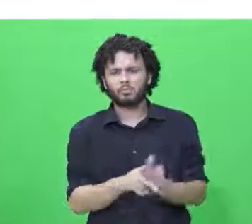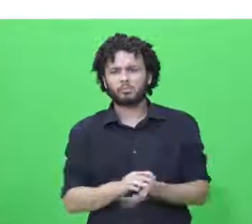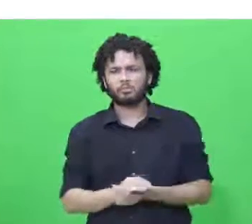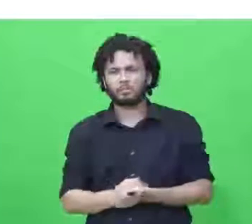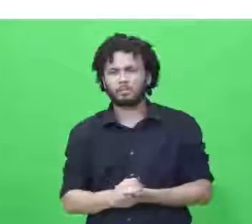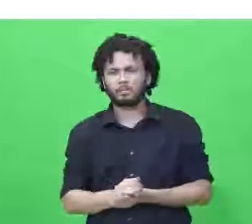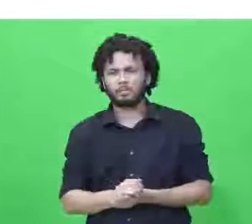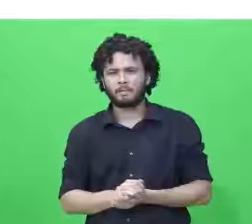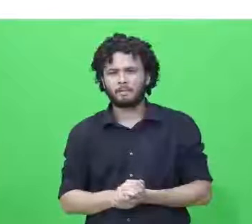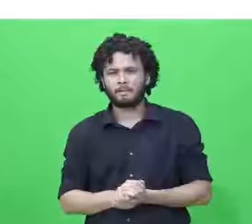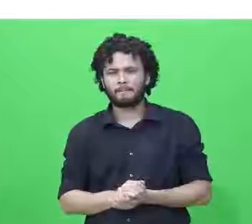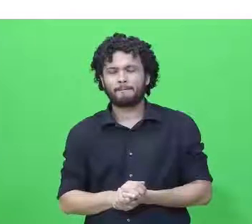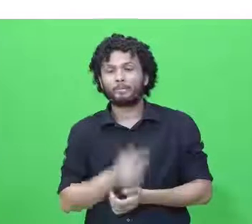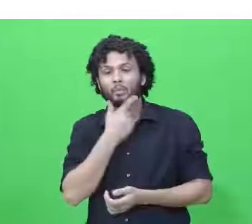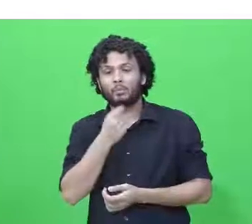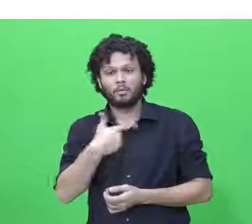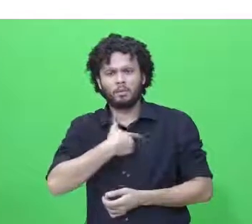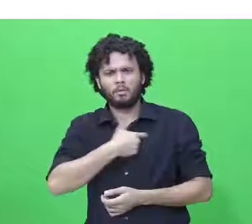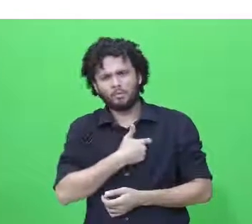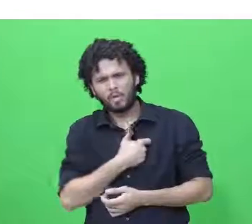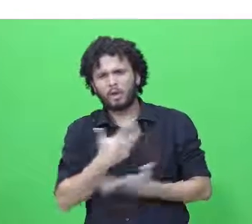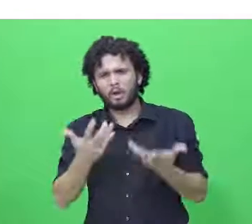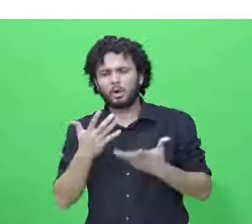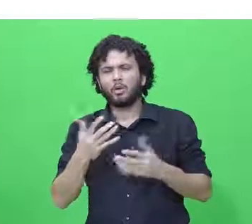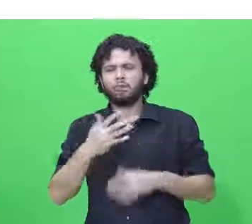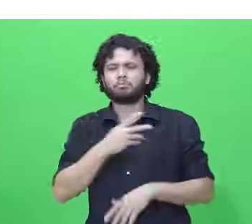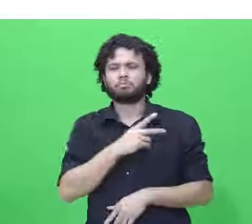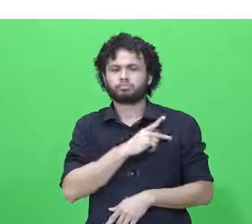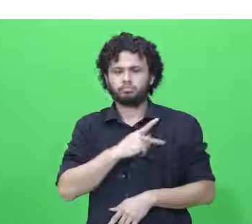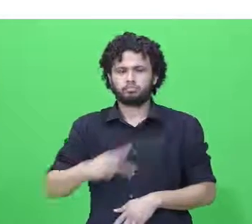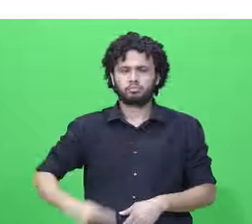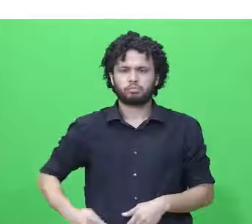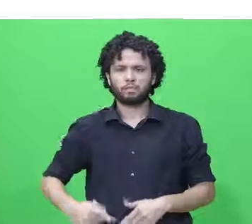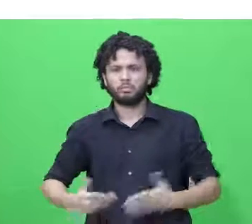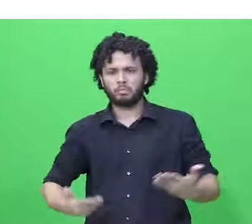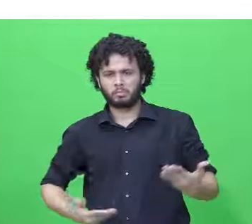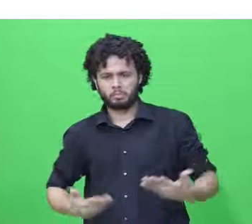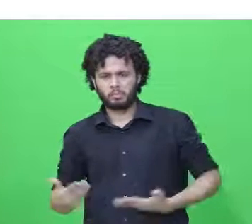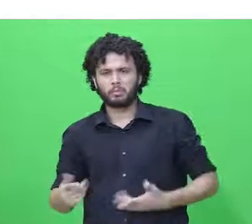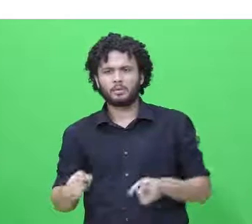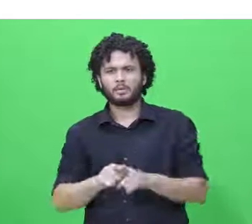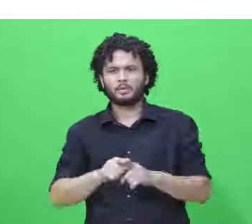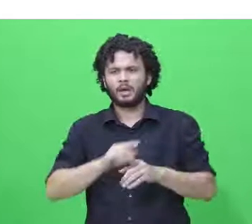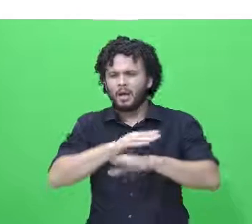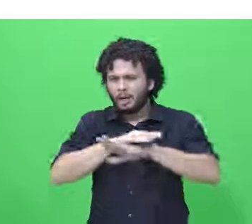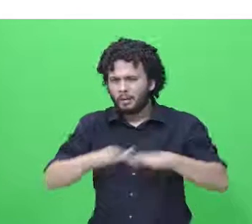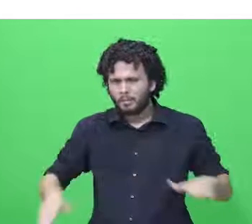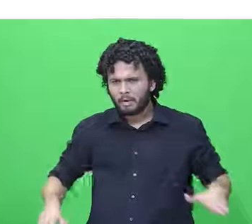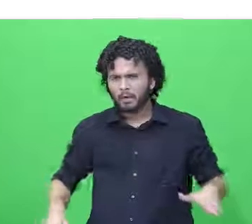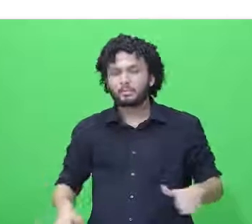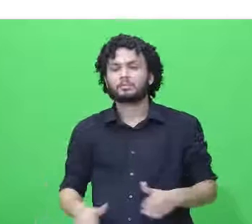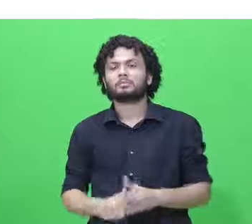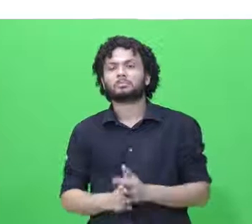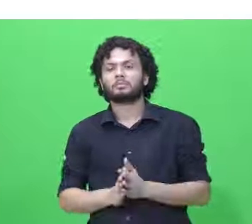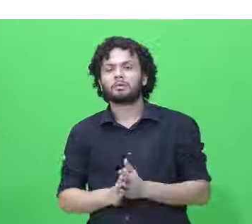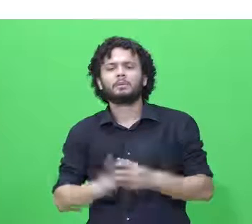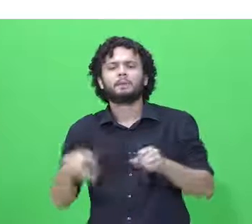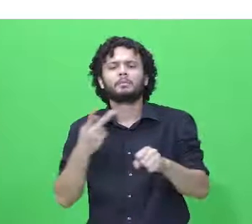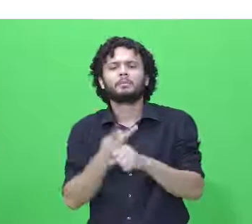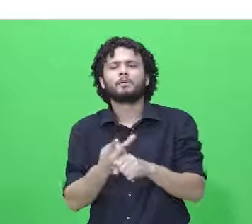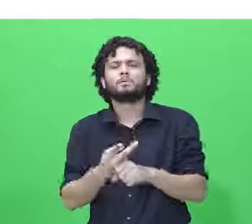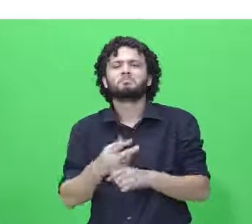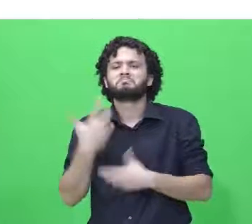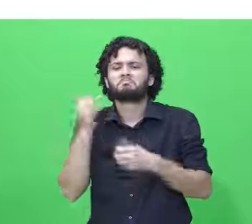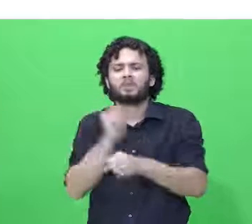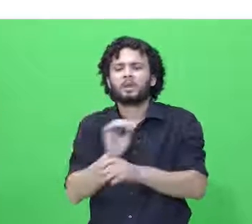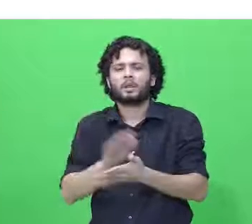Então, Vargas ele usa, né, do poder público para acabar exatamente então com esse movimento. Diante disso, sem esperar as ordens de Prestes,